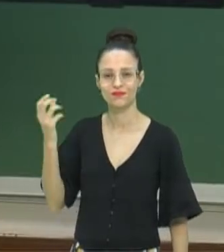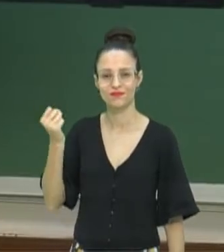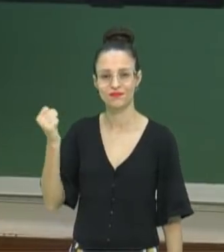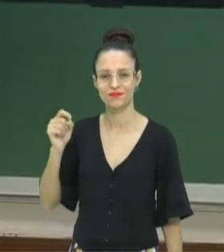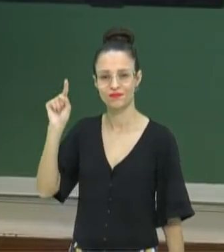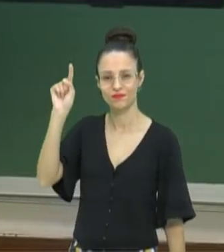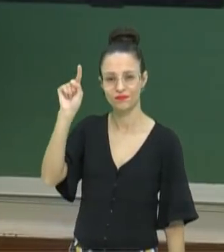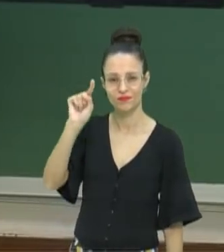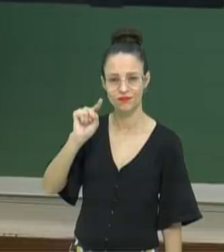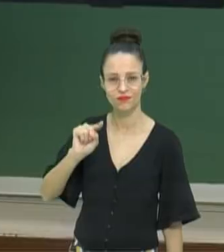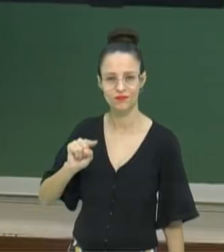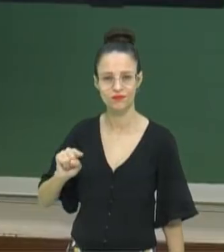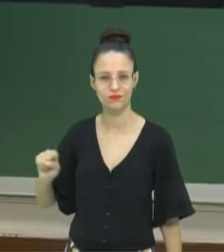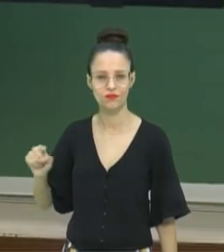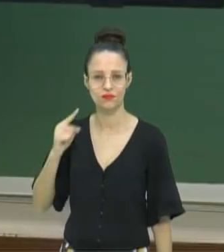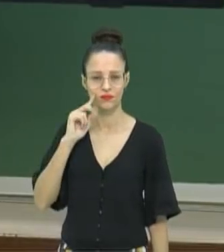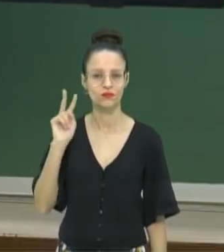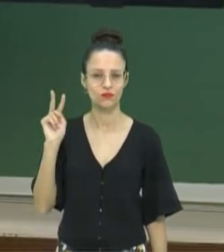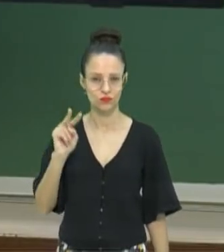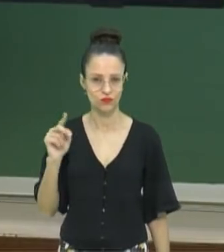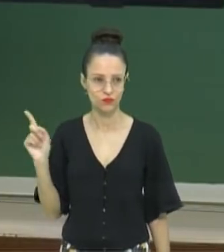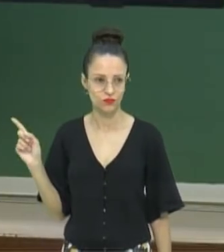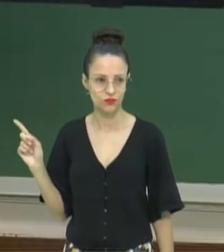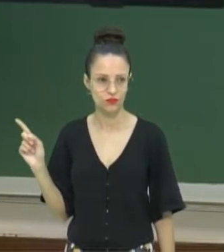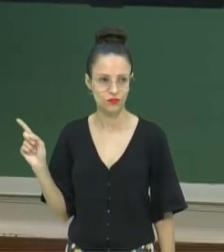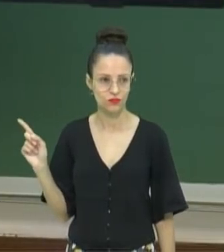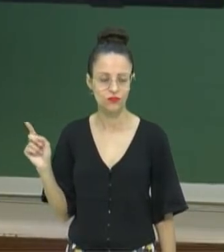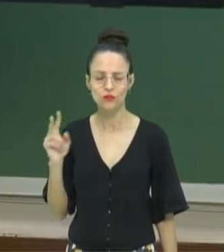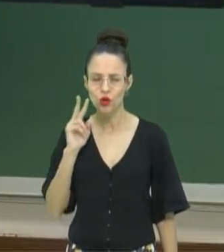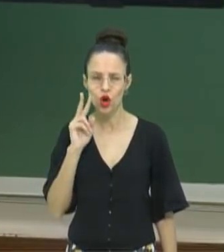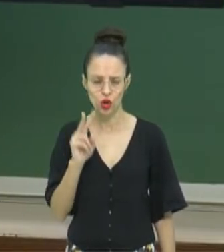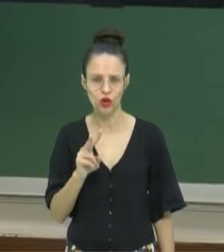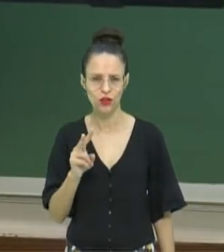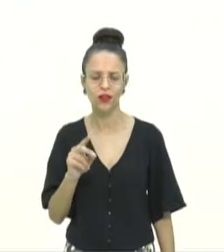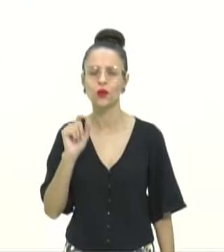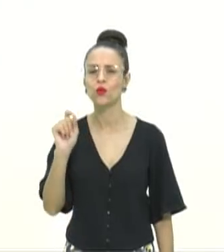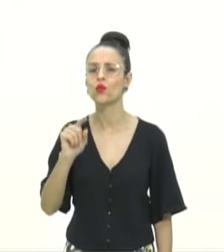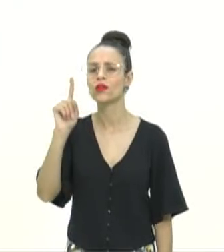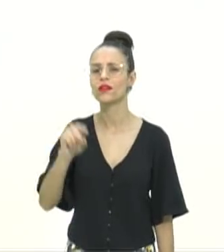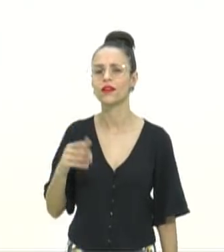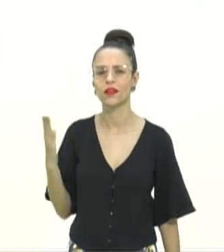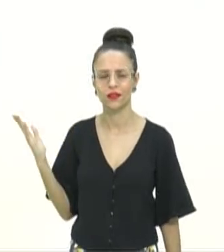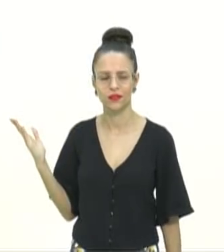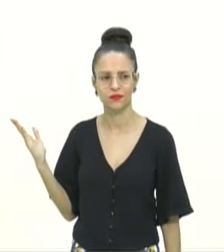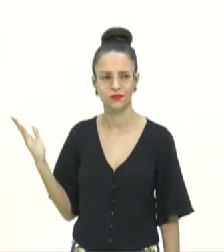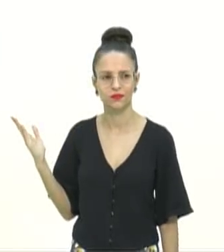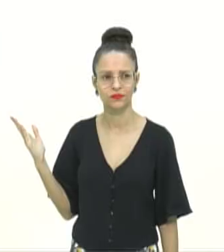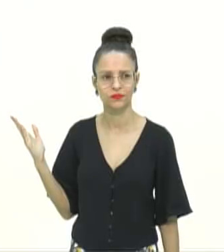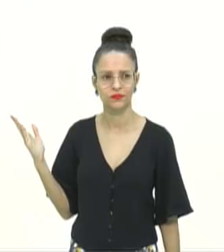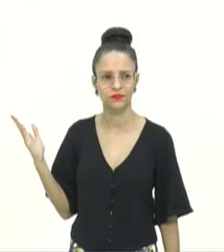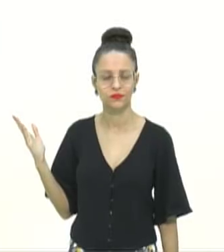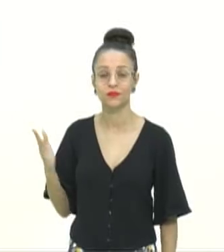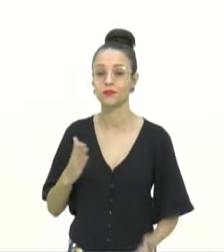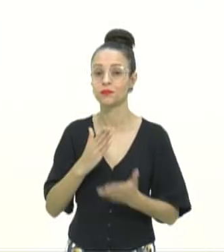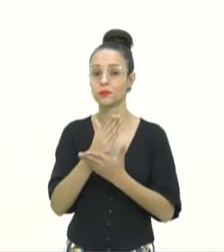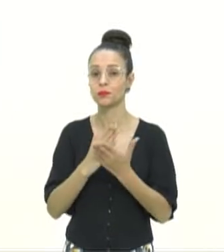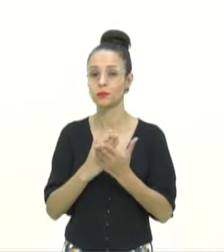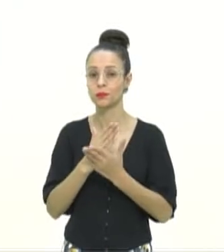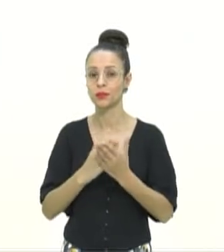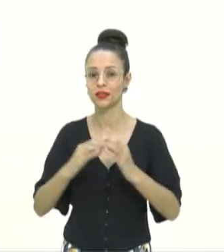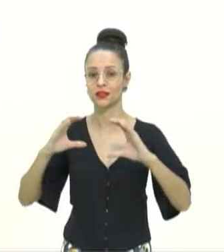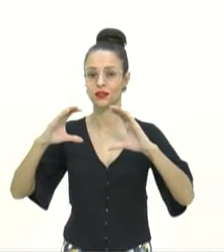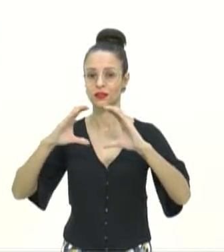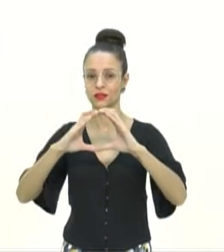direita? Olha para essa figura. Olha com carinho para ela. O que ela é? Ela é metade de